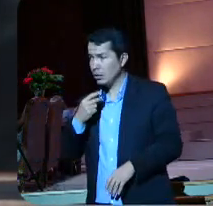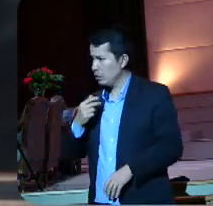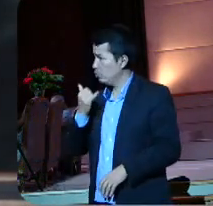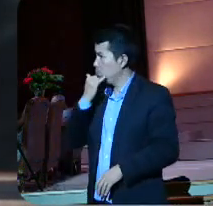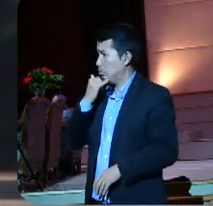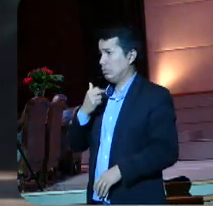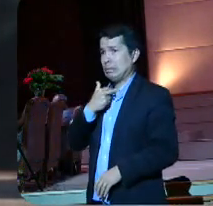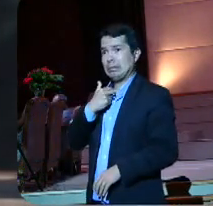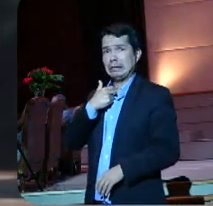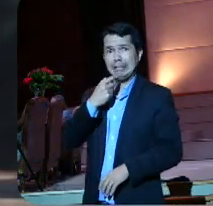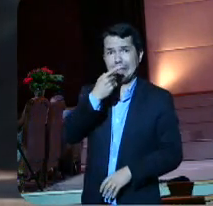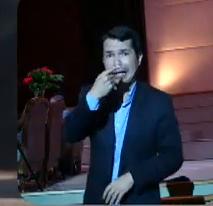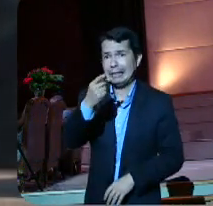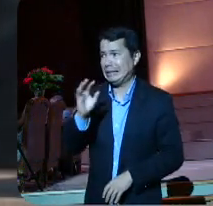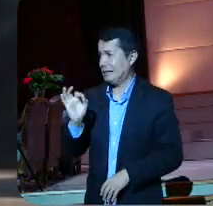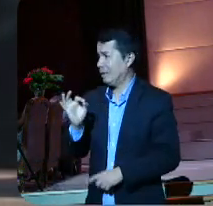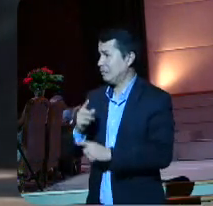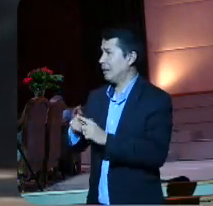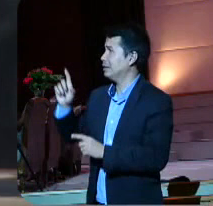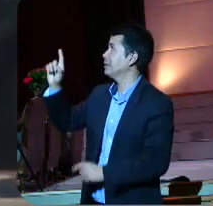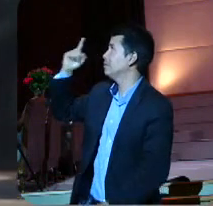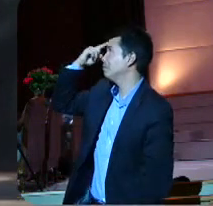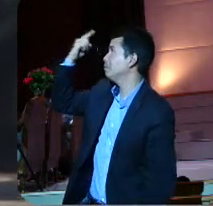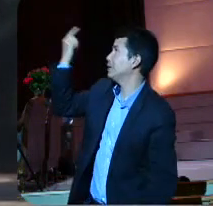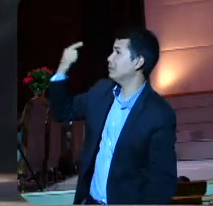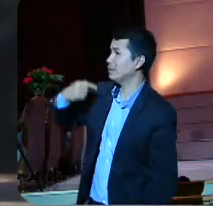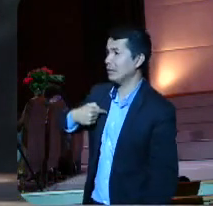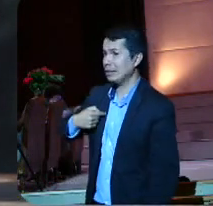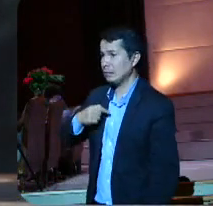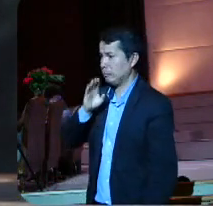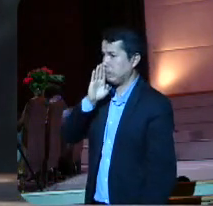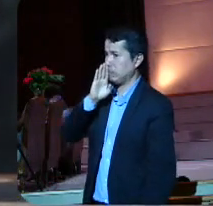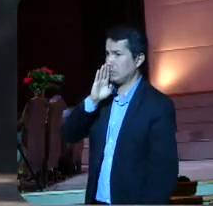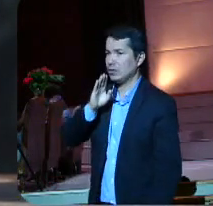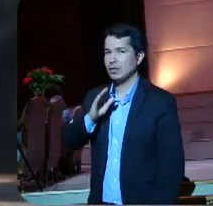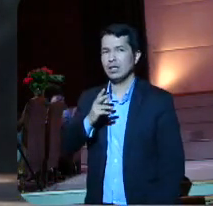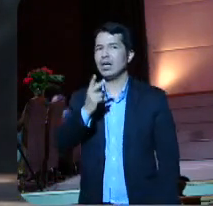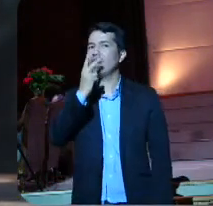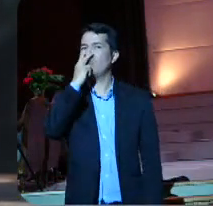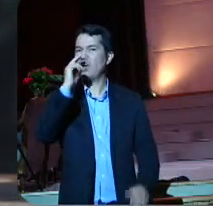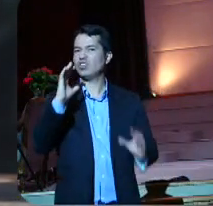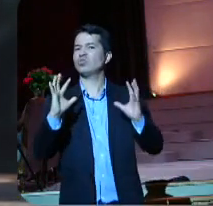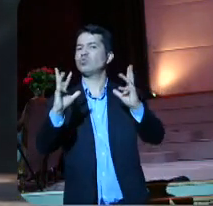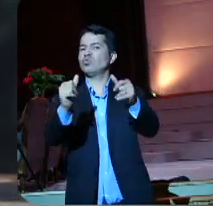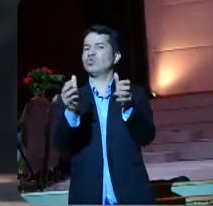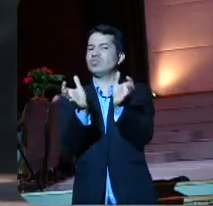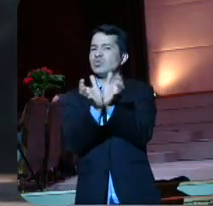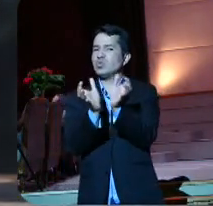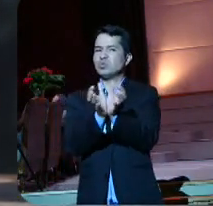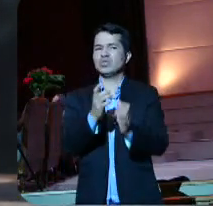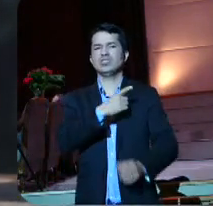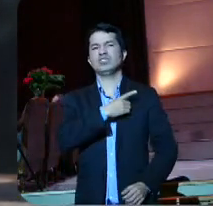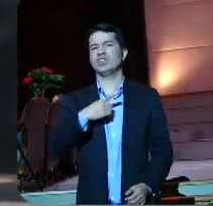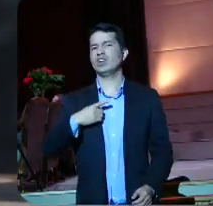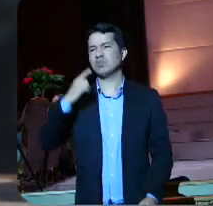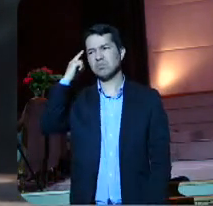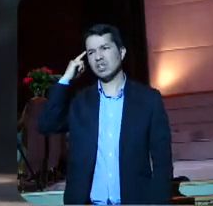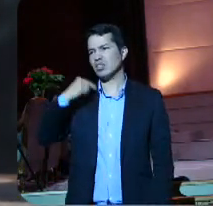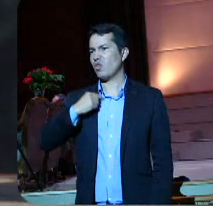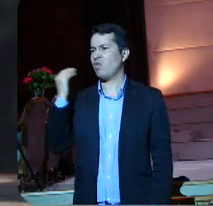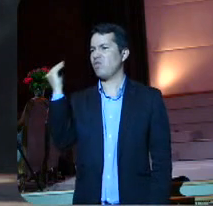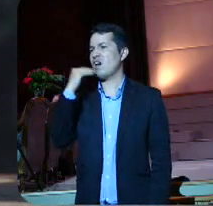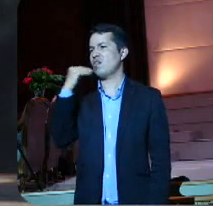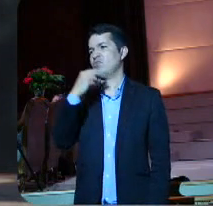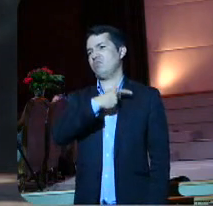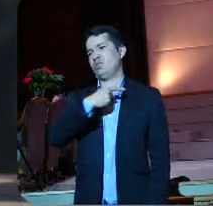quieto. Eu acho que todos esses líderes achavam que era um pastor frouxo. Estou falando sério, não estou